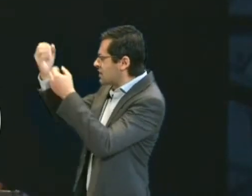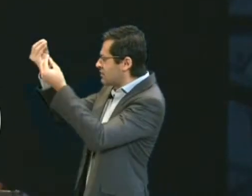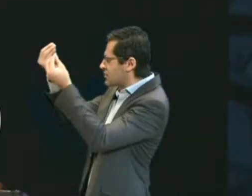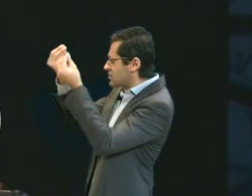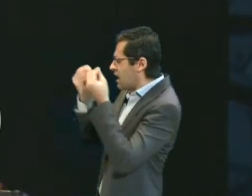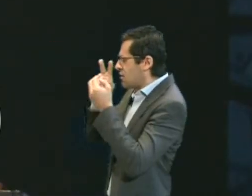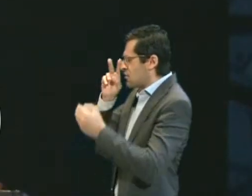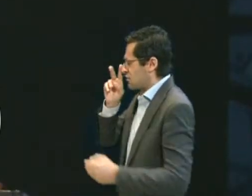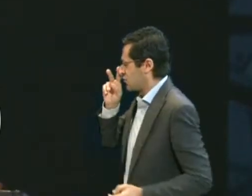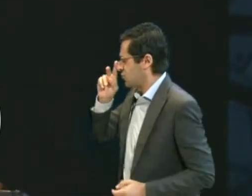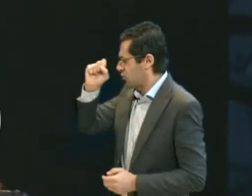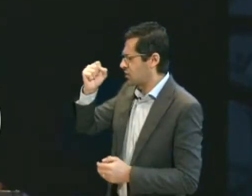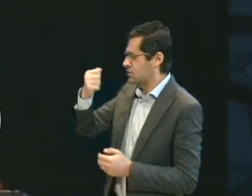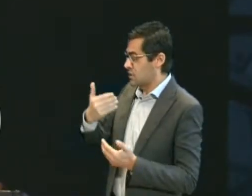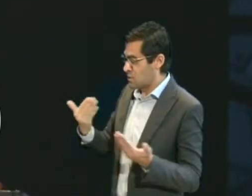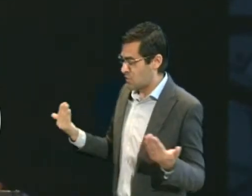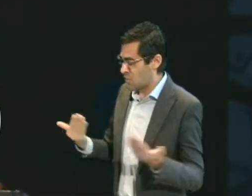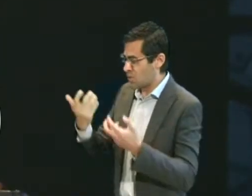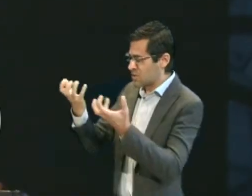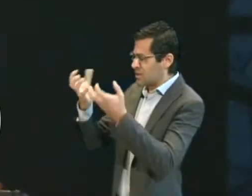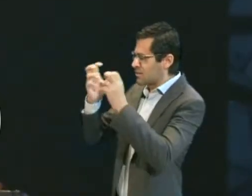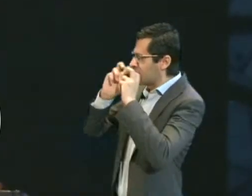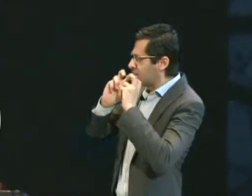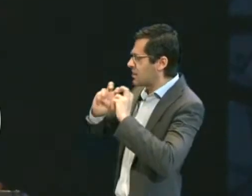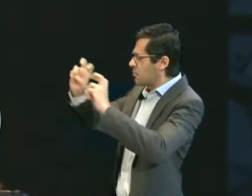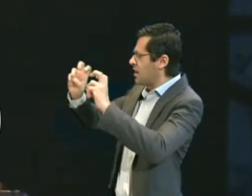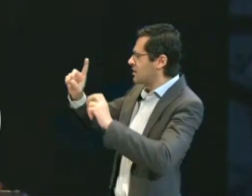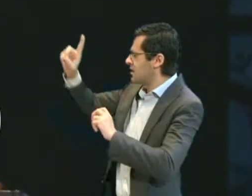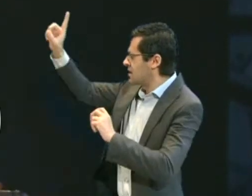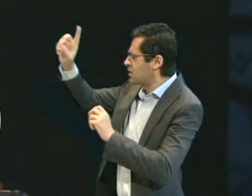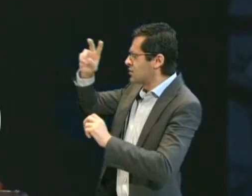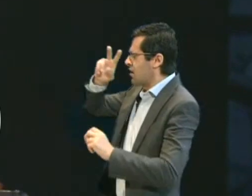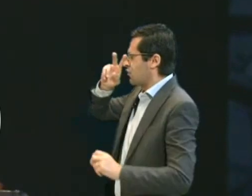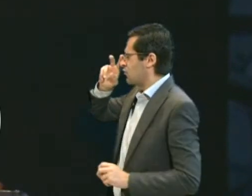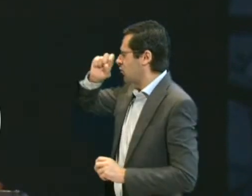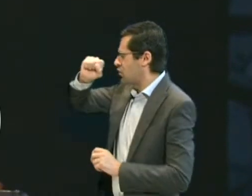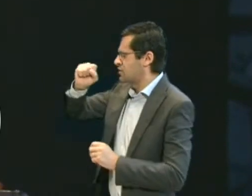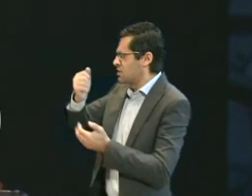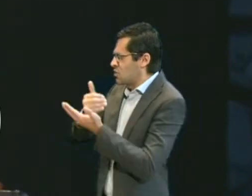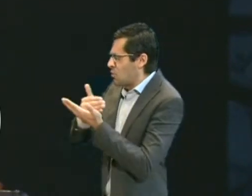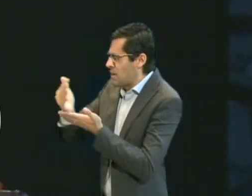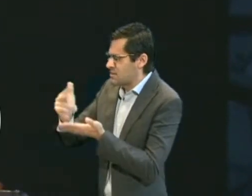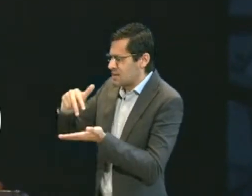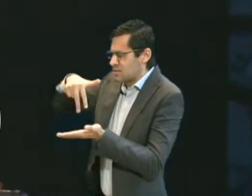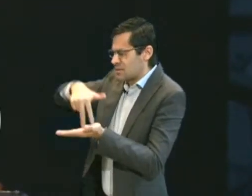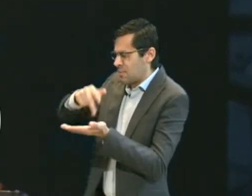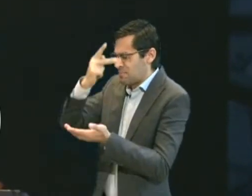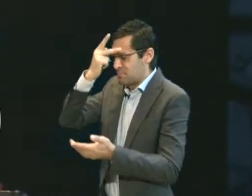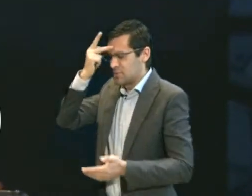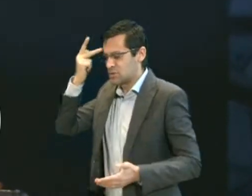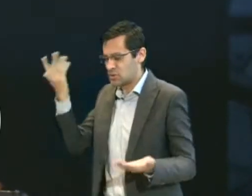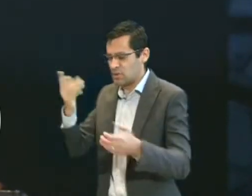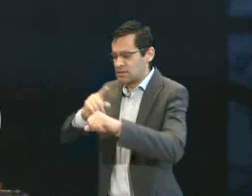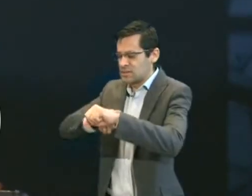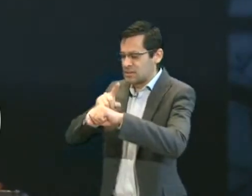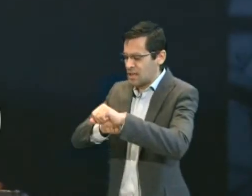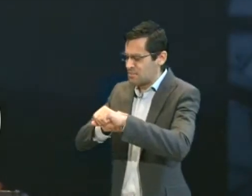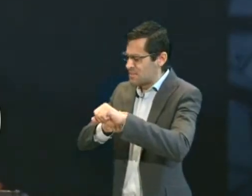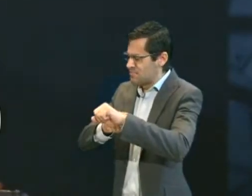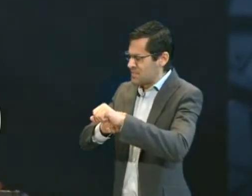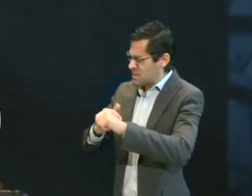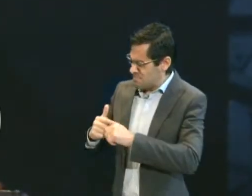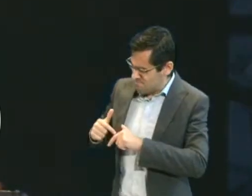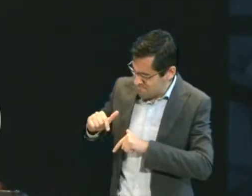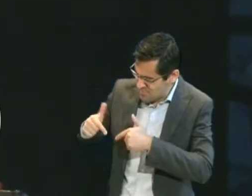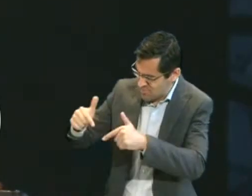era liberada sobre a minha vida. Hoje eu quero clamar que a força de Deus comece a levantar pessoas dentro de casa, os colocar de pé,